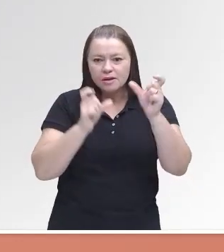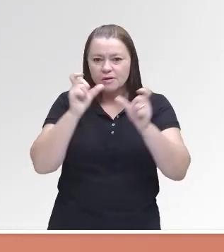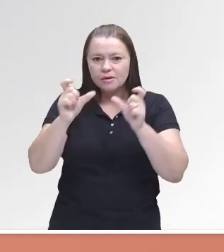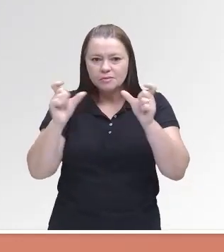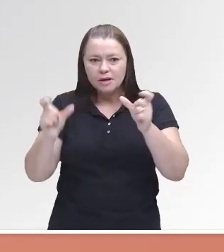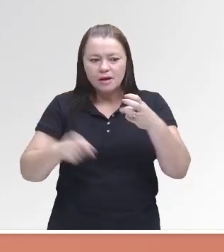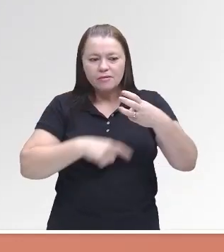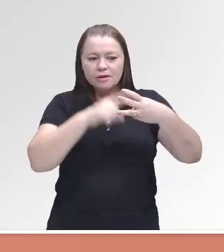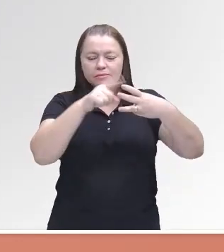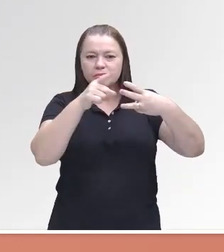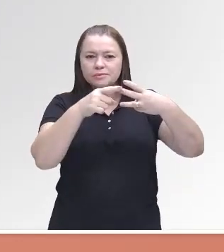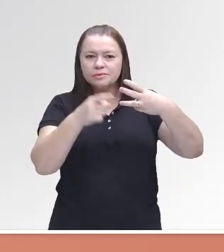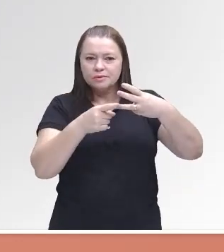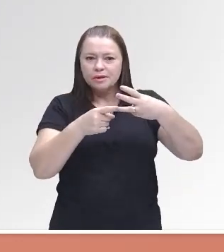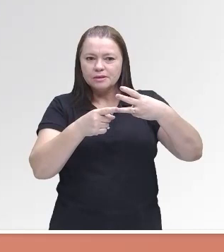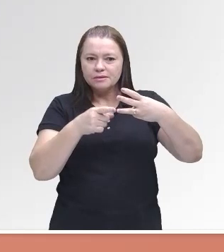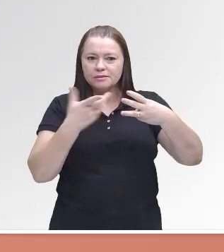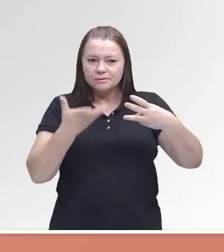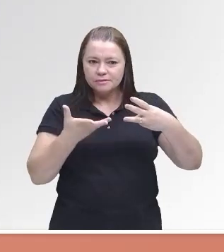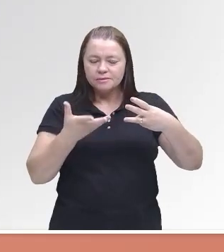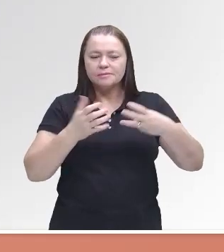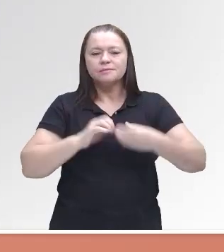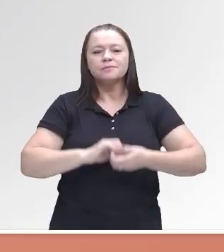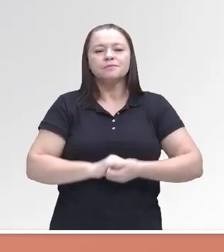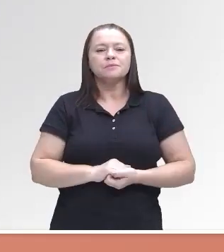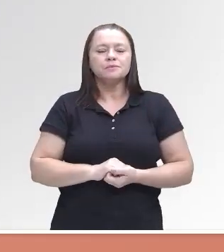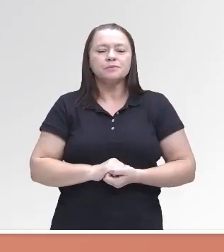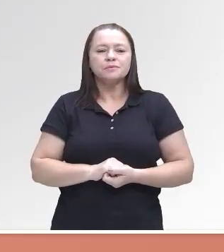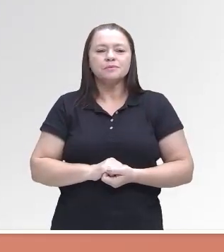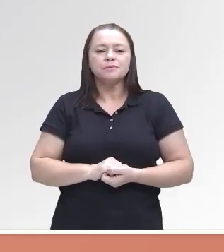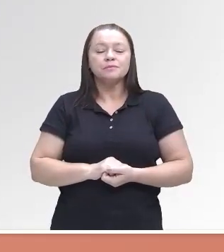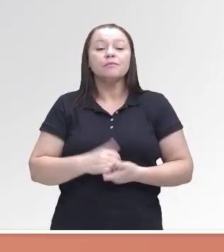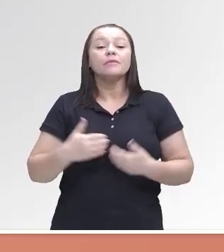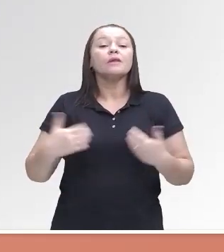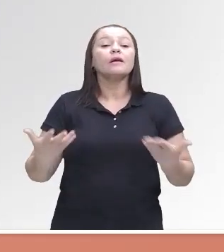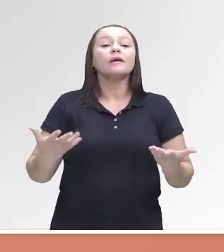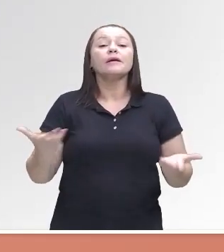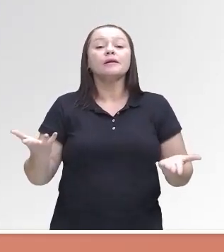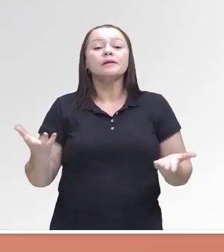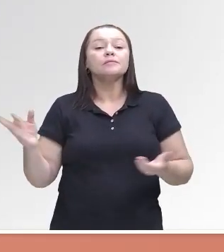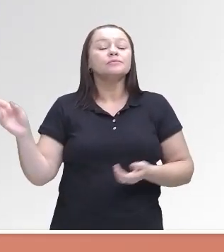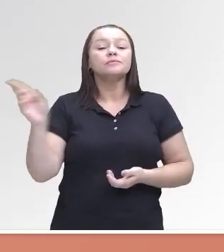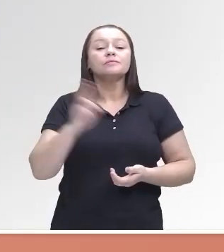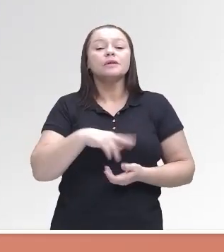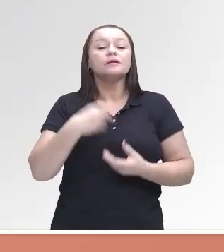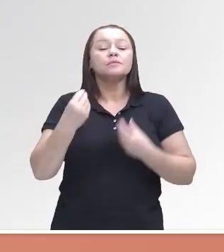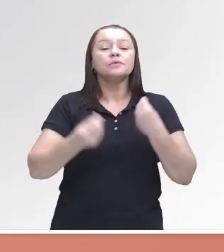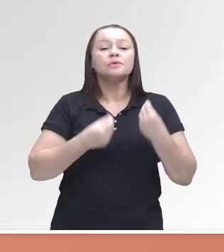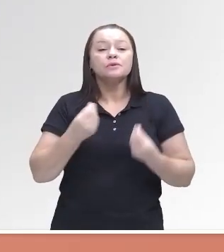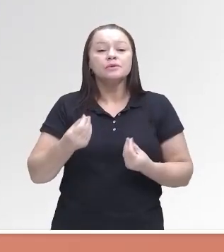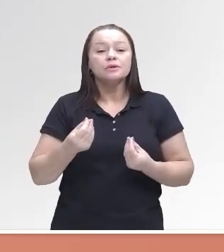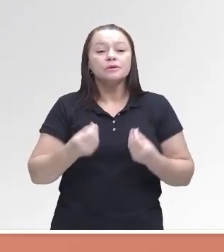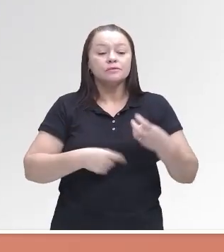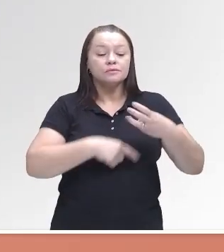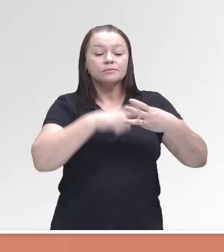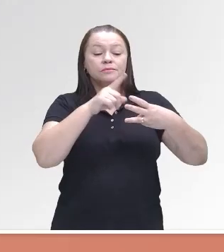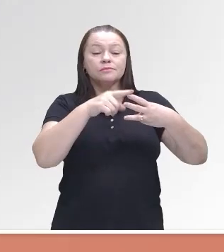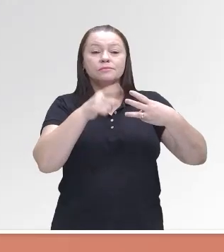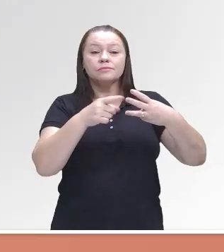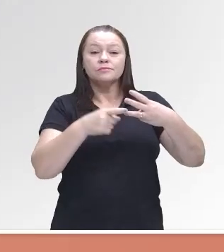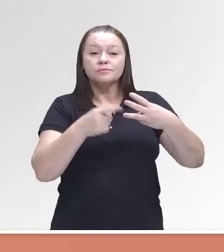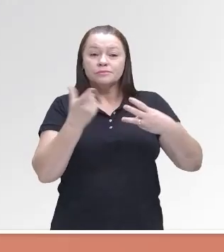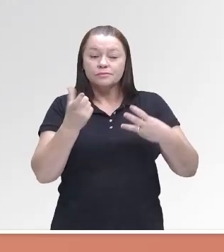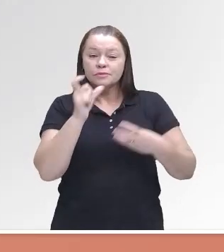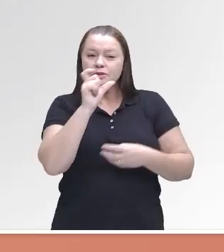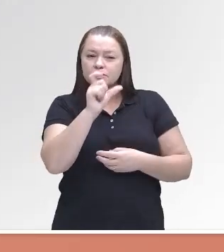Jacaré, jacareí e jururu? E aí? Respondam comigo. Essas 3 palavrinhas, de